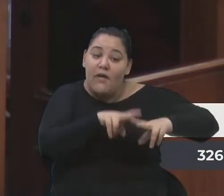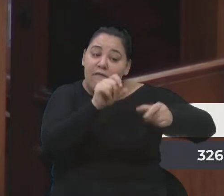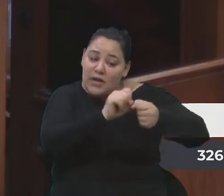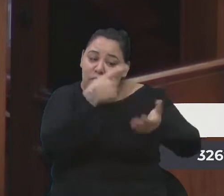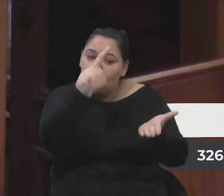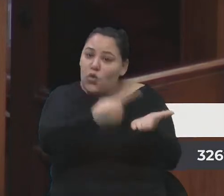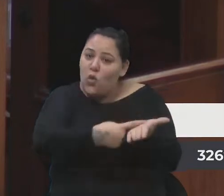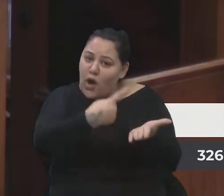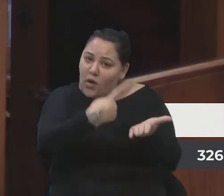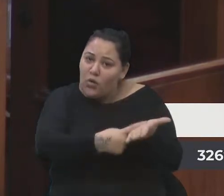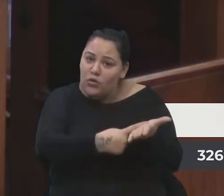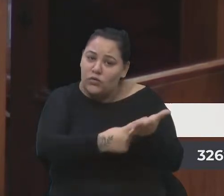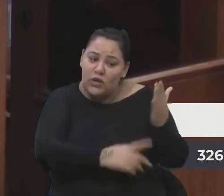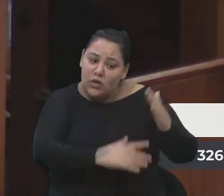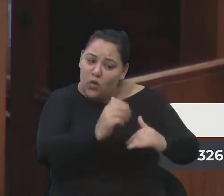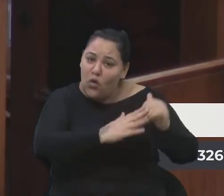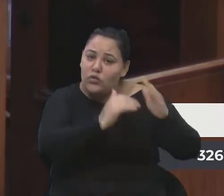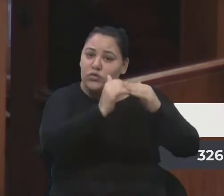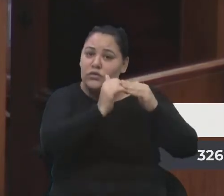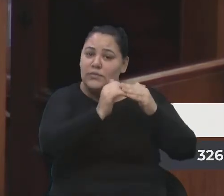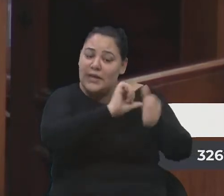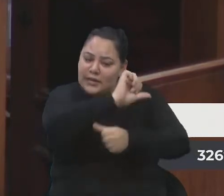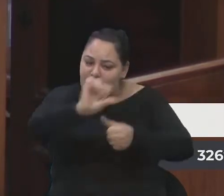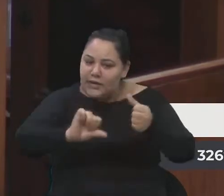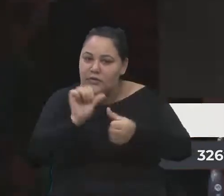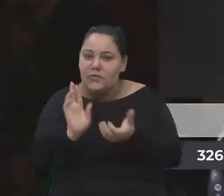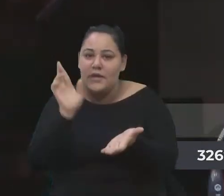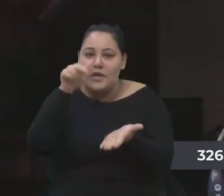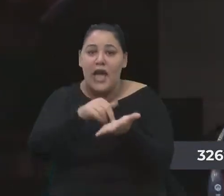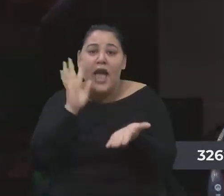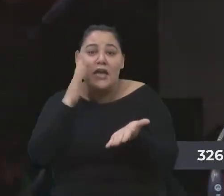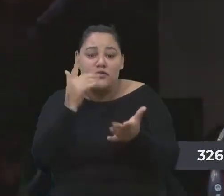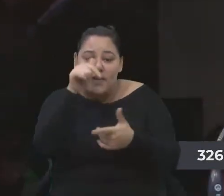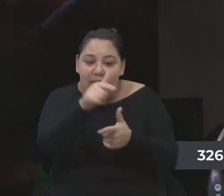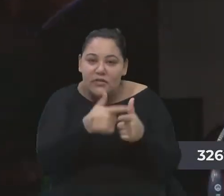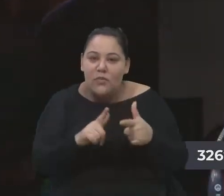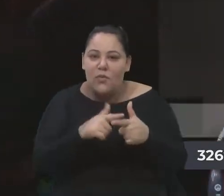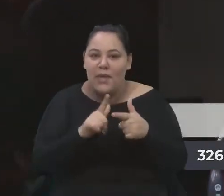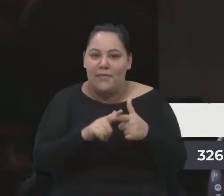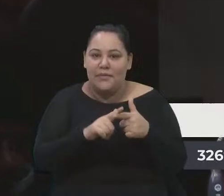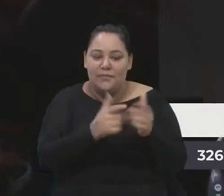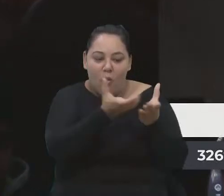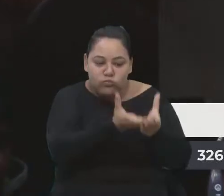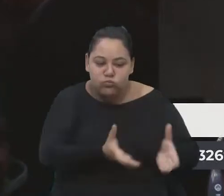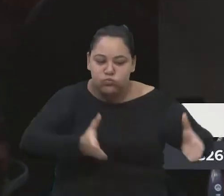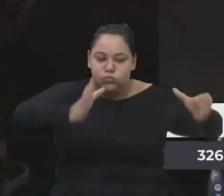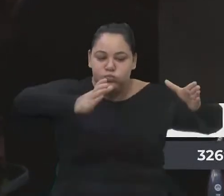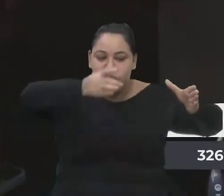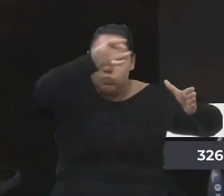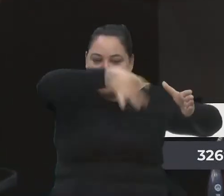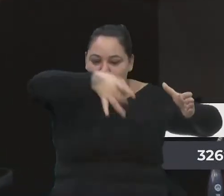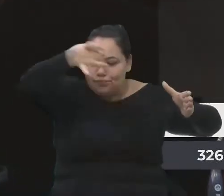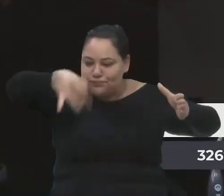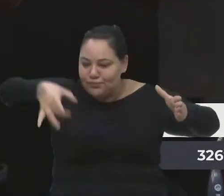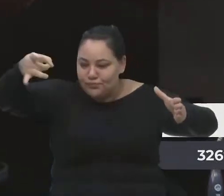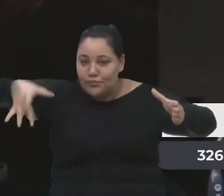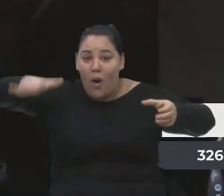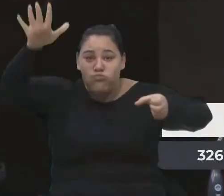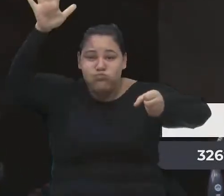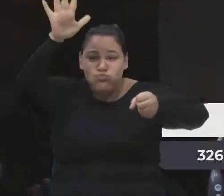e construir isso para que se torne realidade e resolver o problema dos containers da nossa cidade cheios de